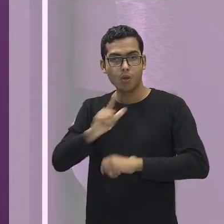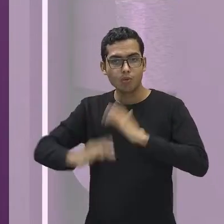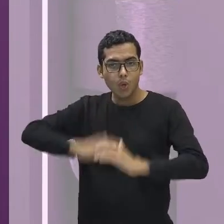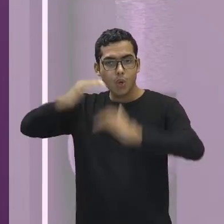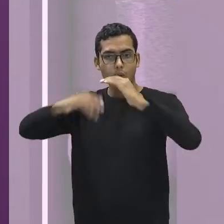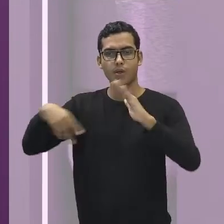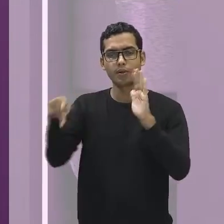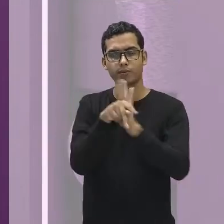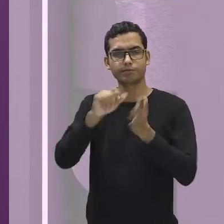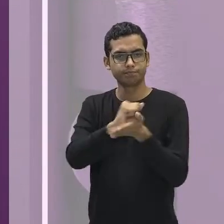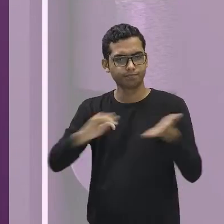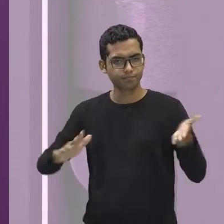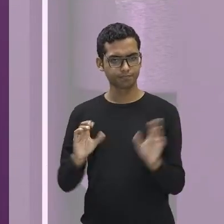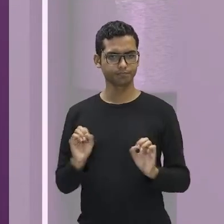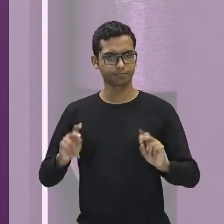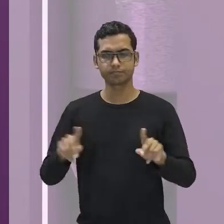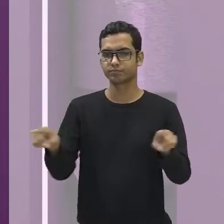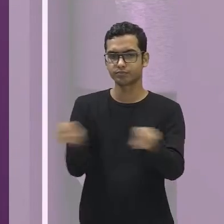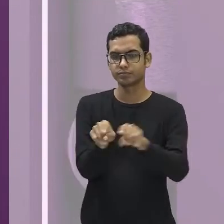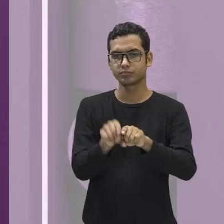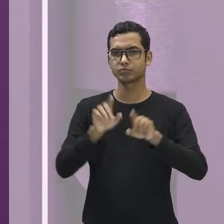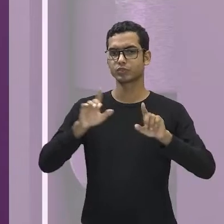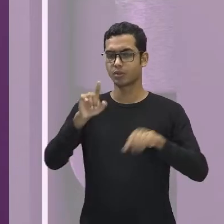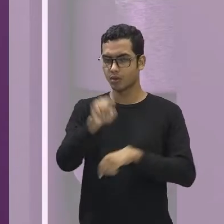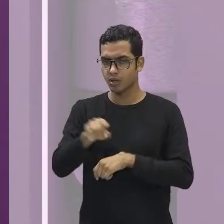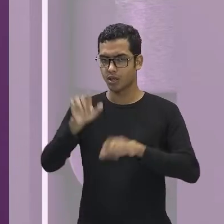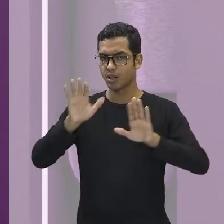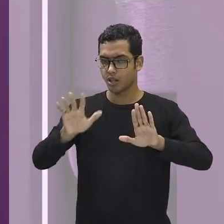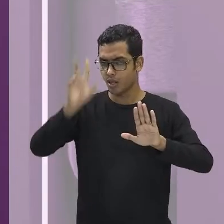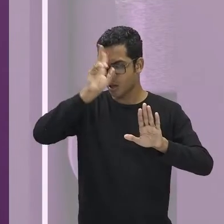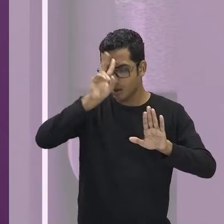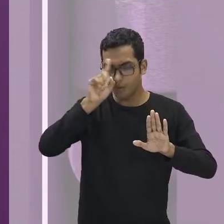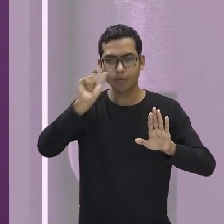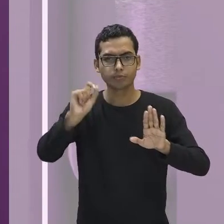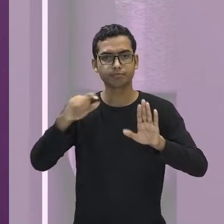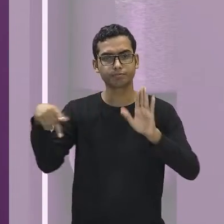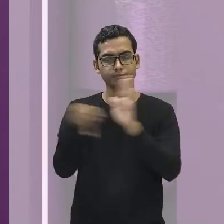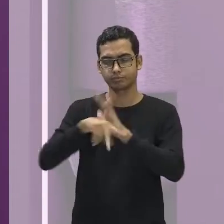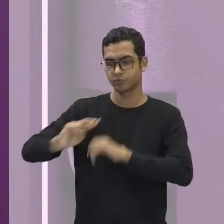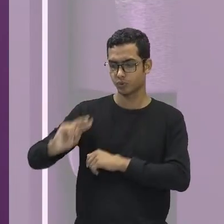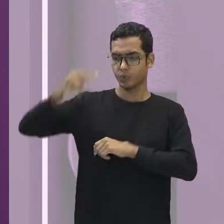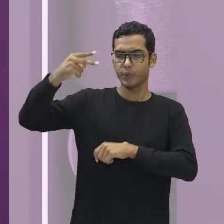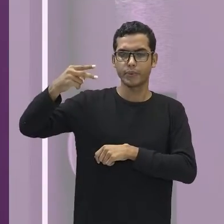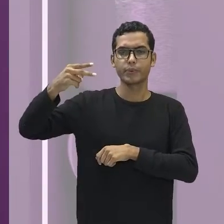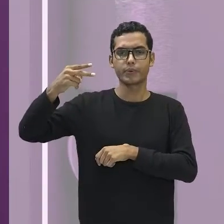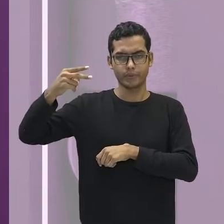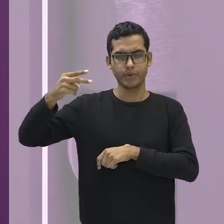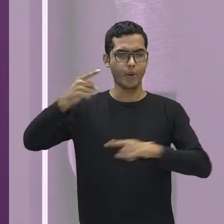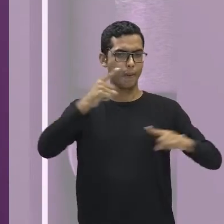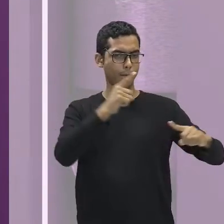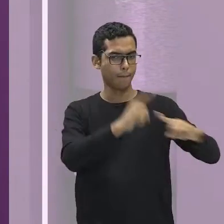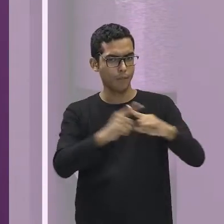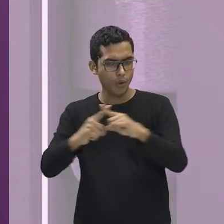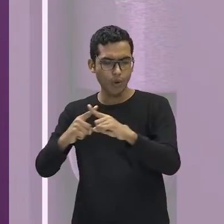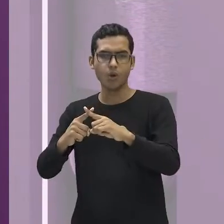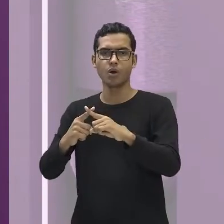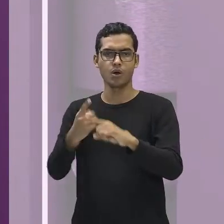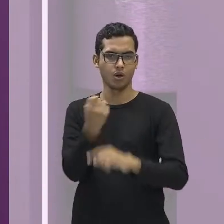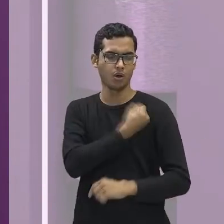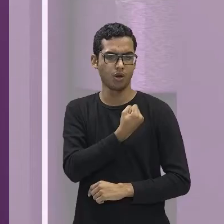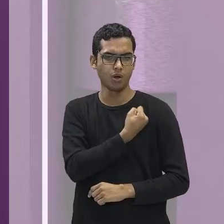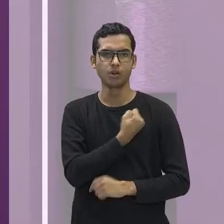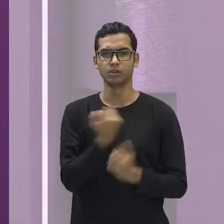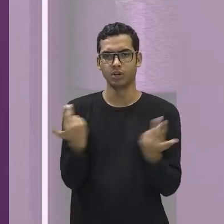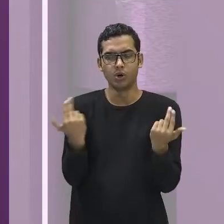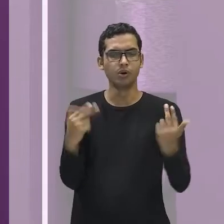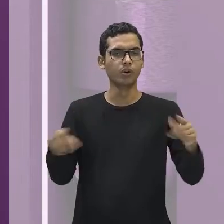o exercício. Mas, já que nós vimos que potenciação é a multiplicação de fatores